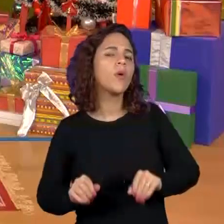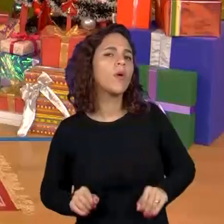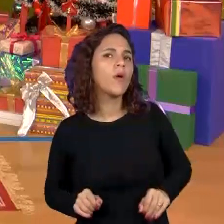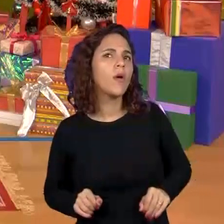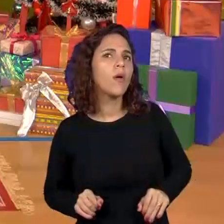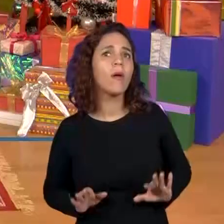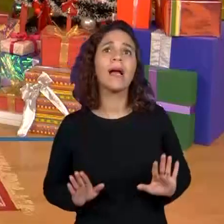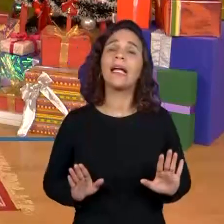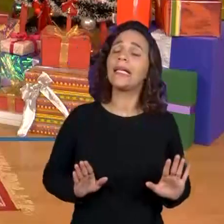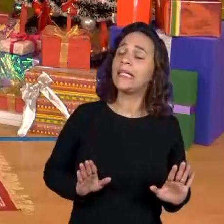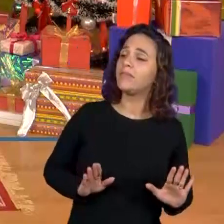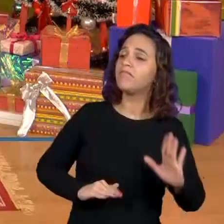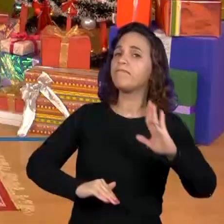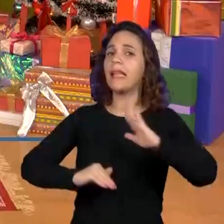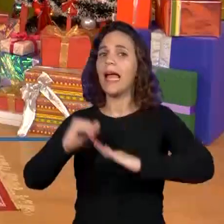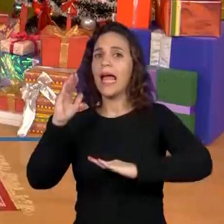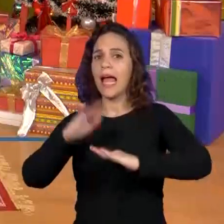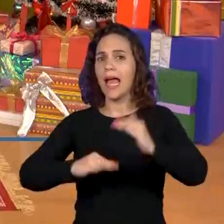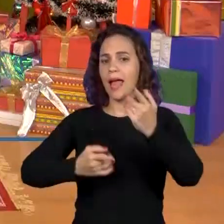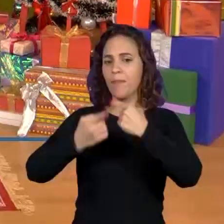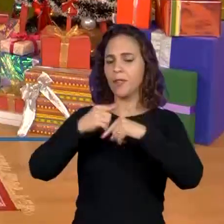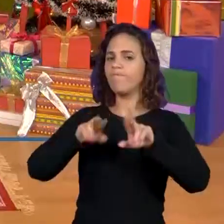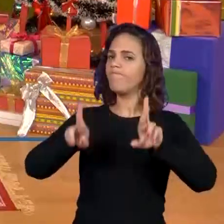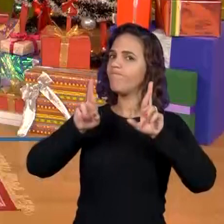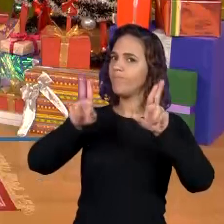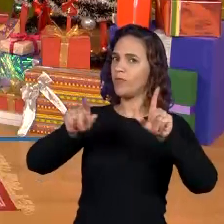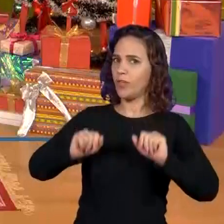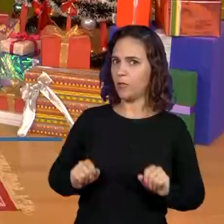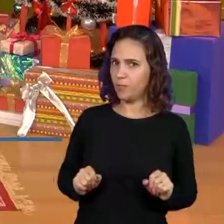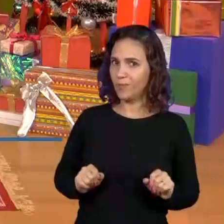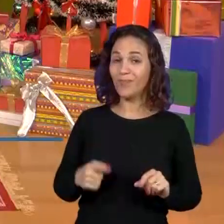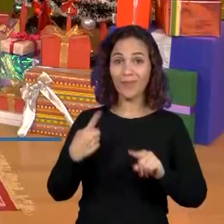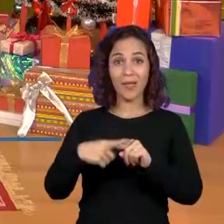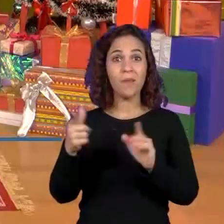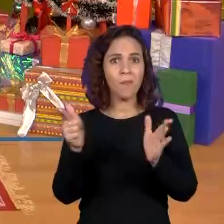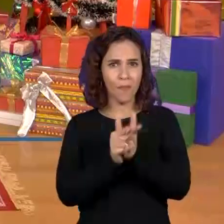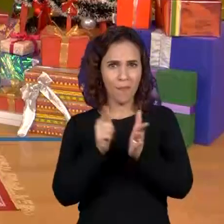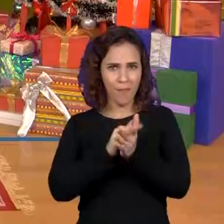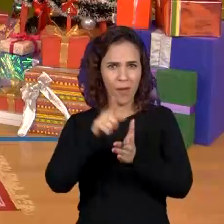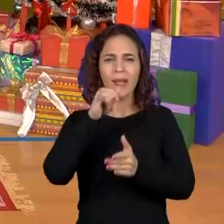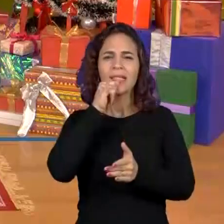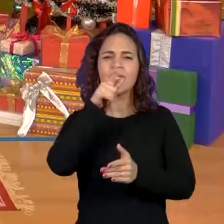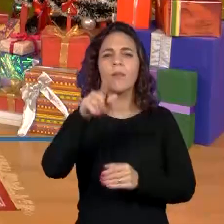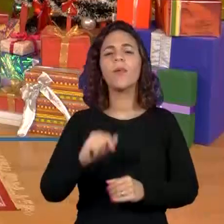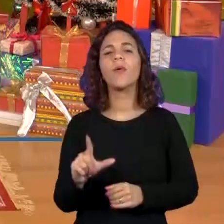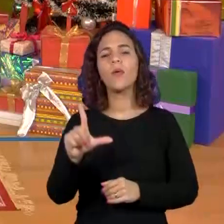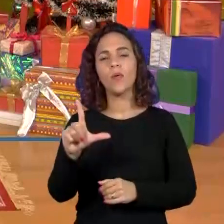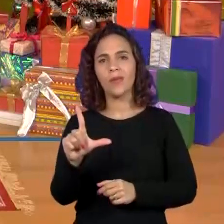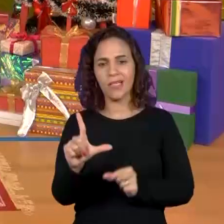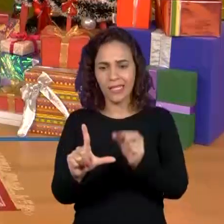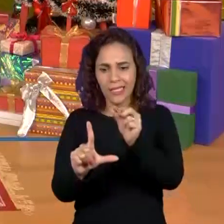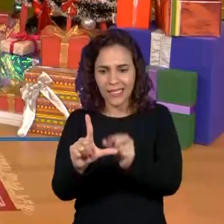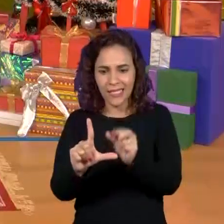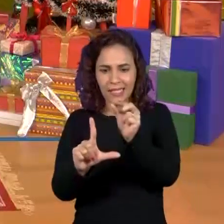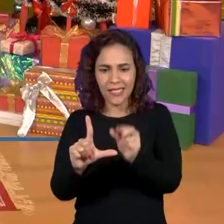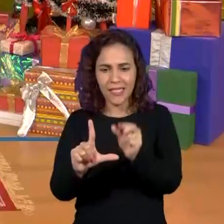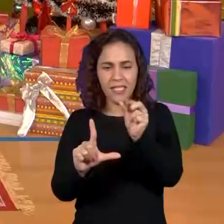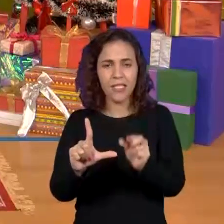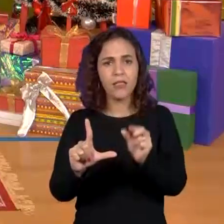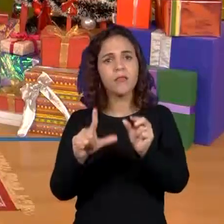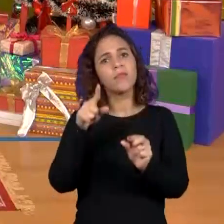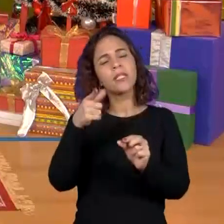são habilidades diferentes. Você fazer um gráfico de coluna, por exemplo, no papel, você usa